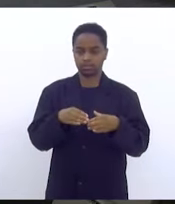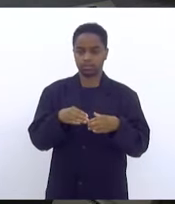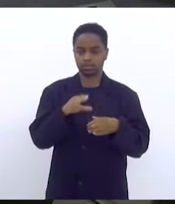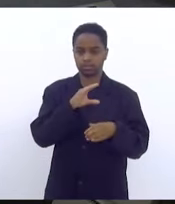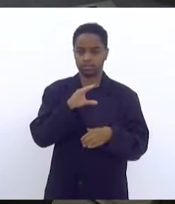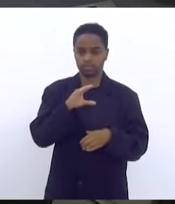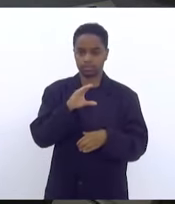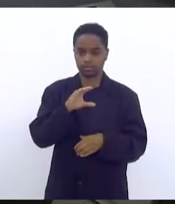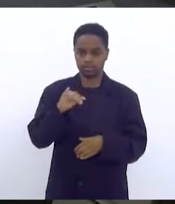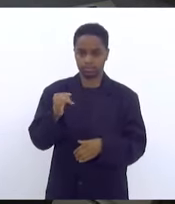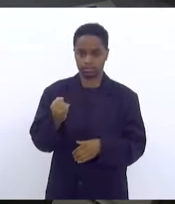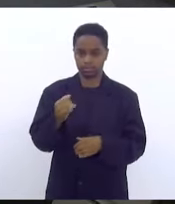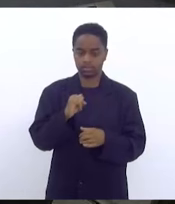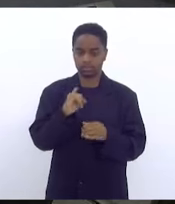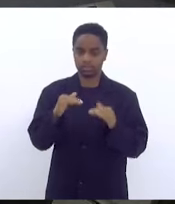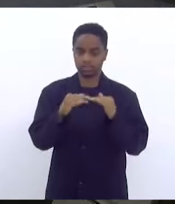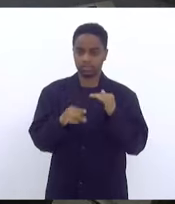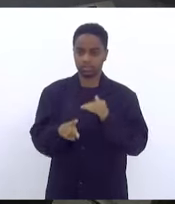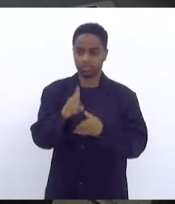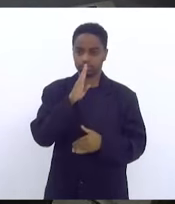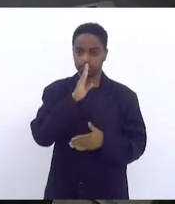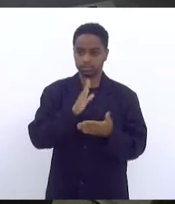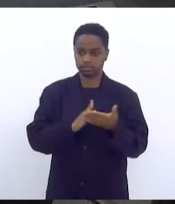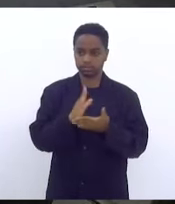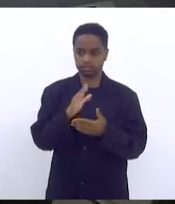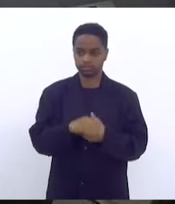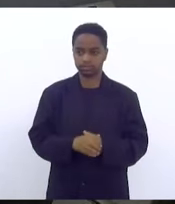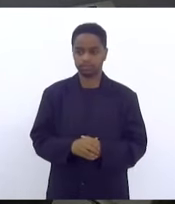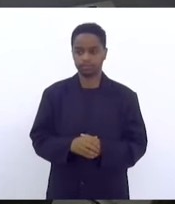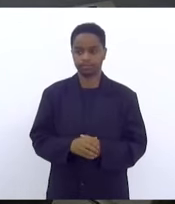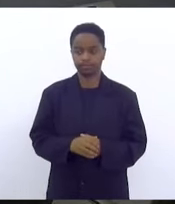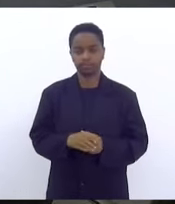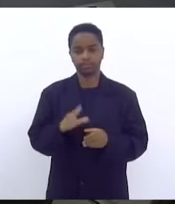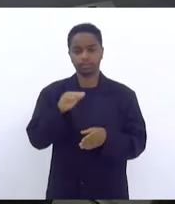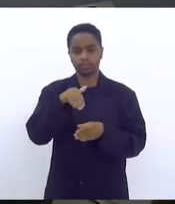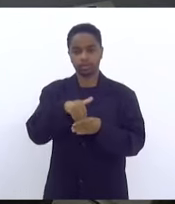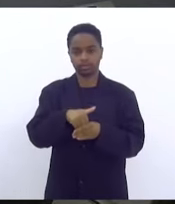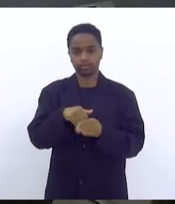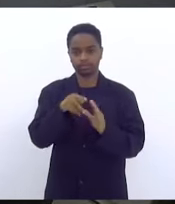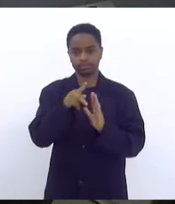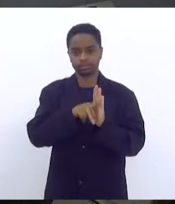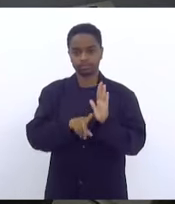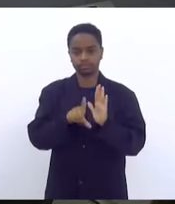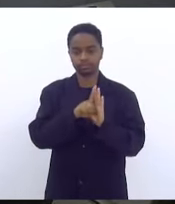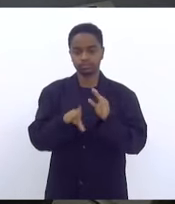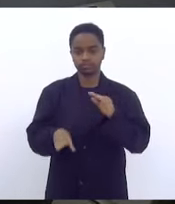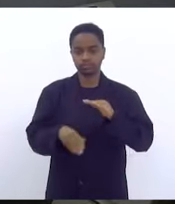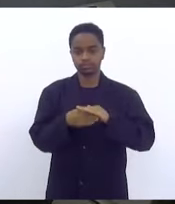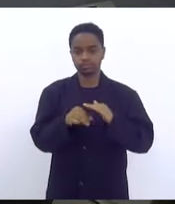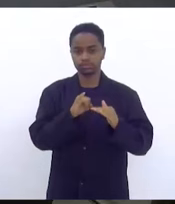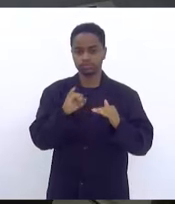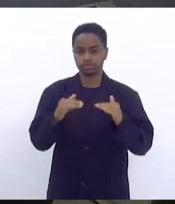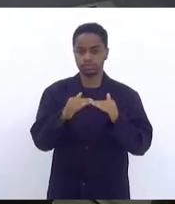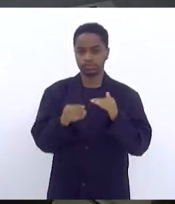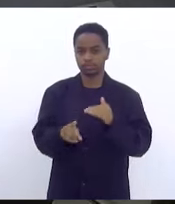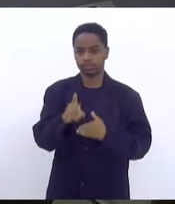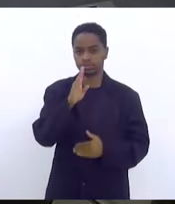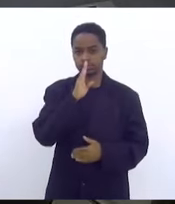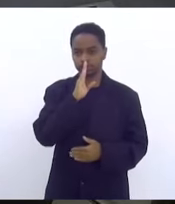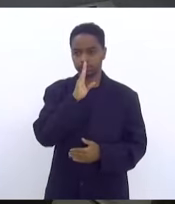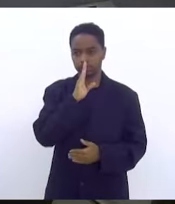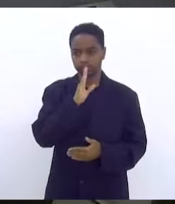Justiça. Os senhores que aprovam, permaneçam como estão, aprovado. Em votação, o projeto assim emendado. Os senhores que aprovam, permaneçam como